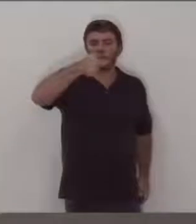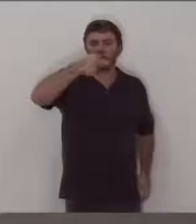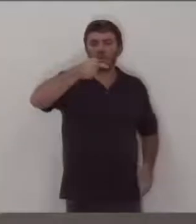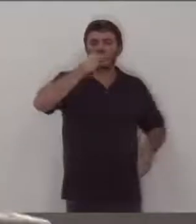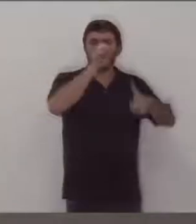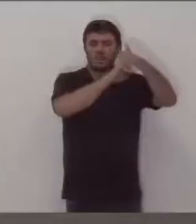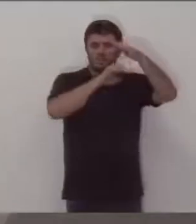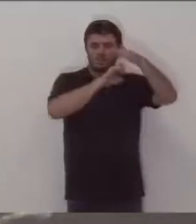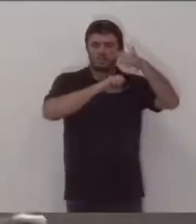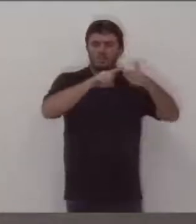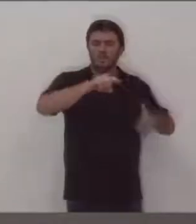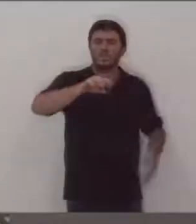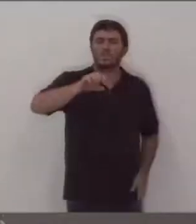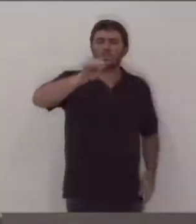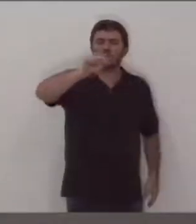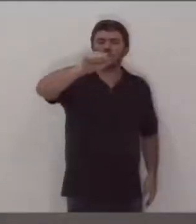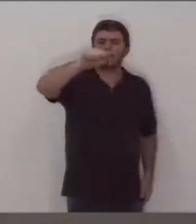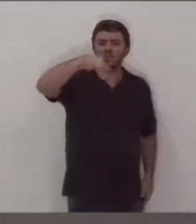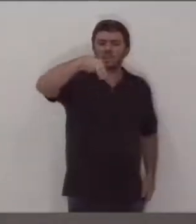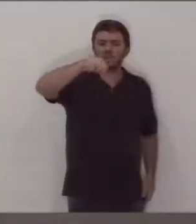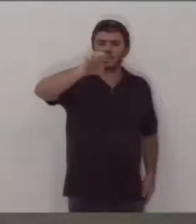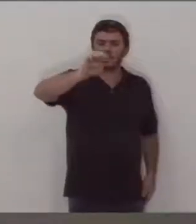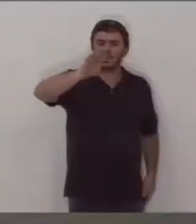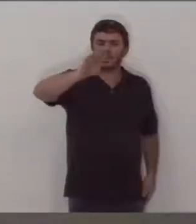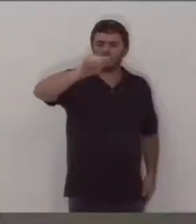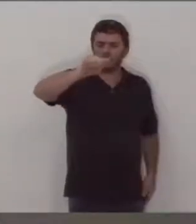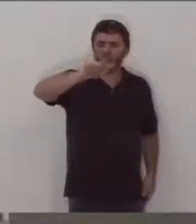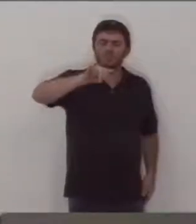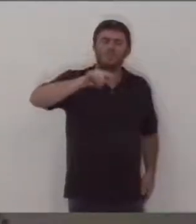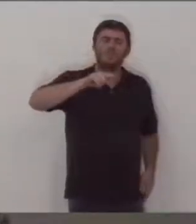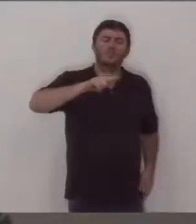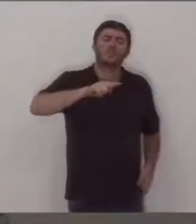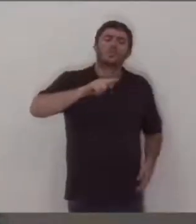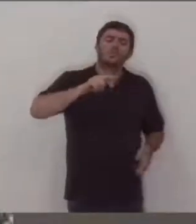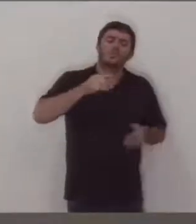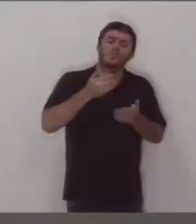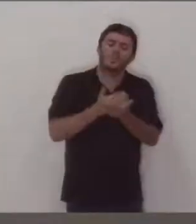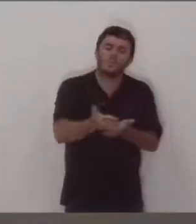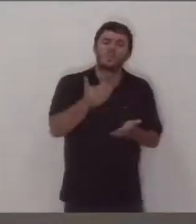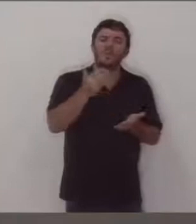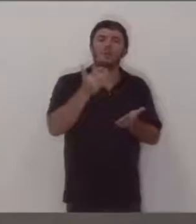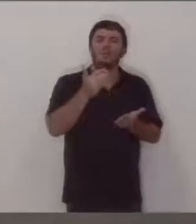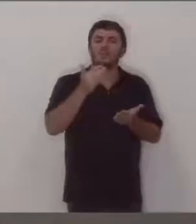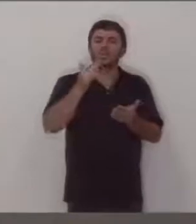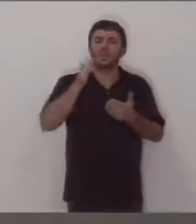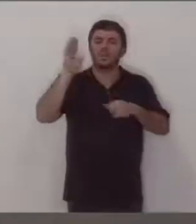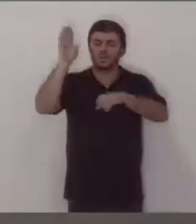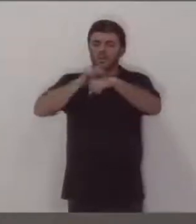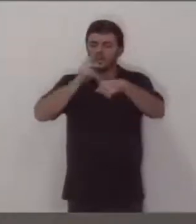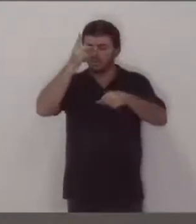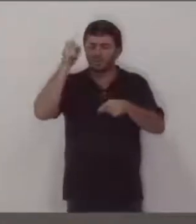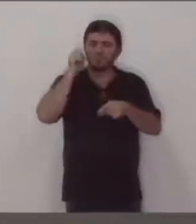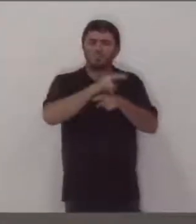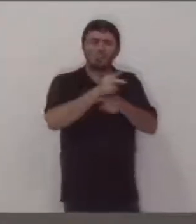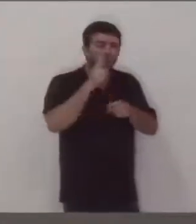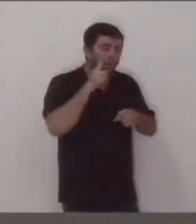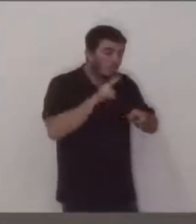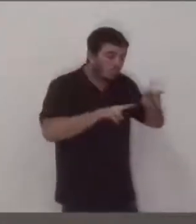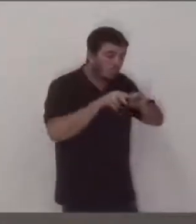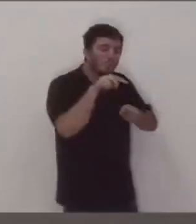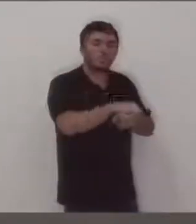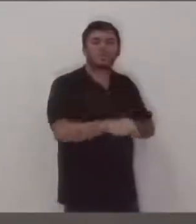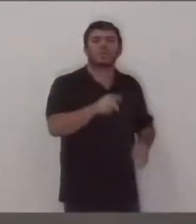que essa leitura, essa prática de trazer o especialista, ela traz benefício para a cidade. Exemplo, qual que é